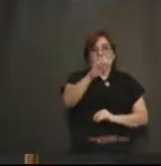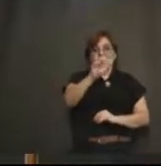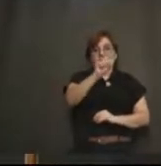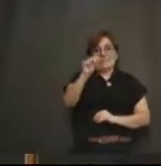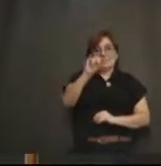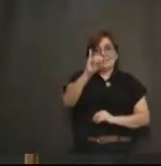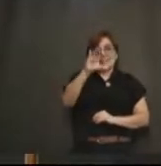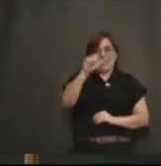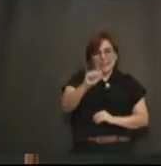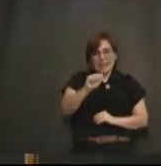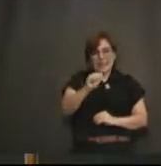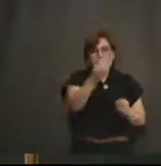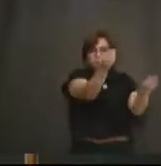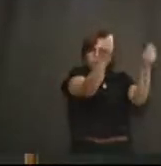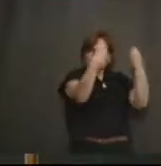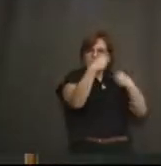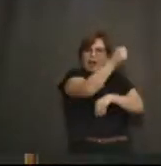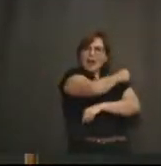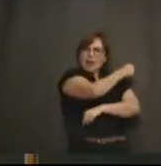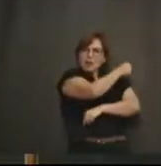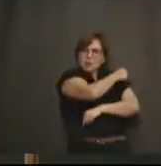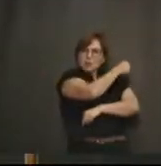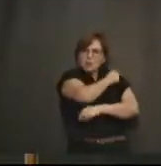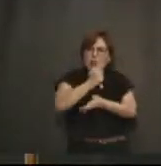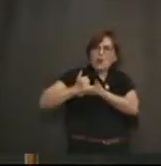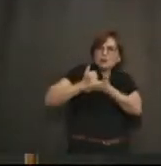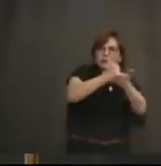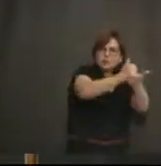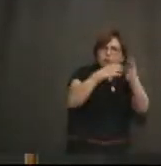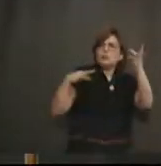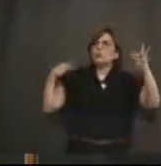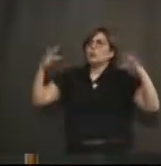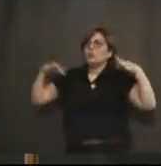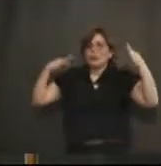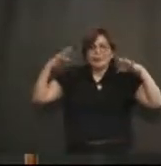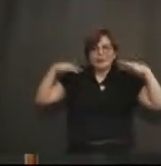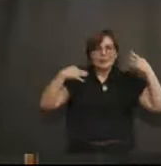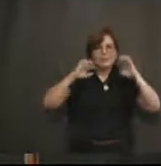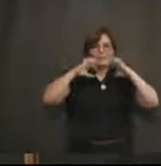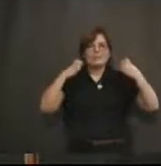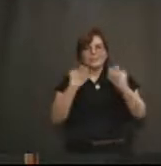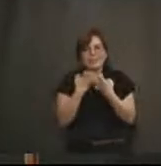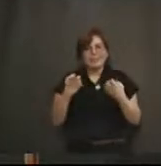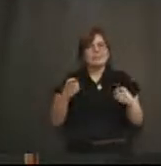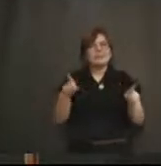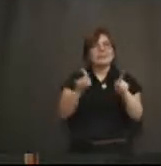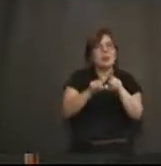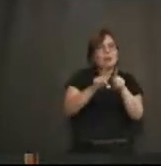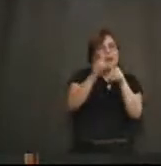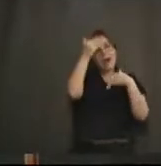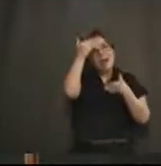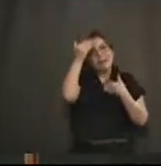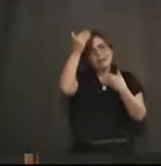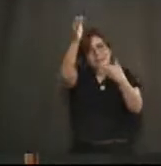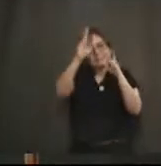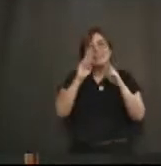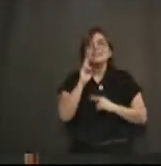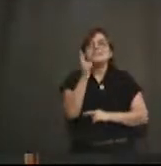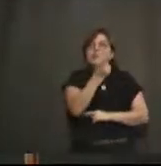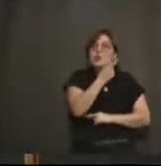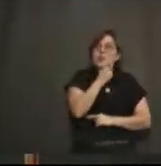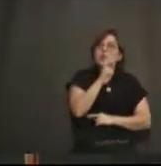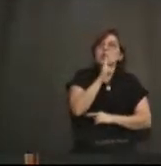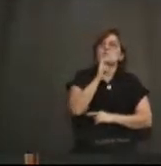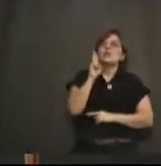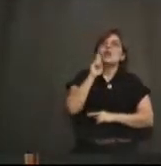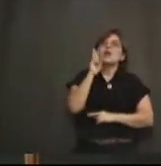cedeu estudantes que estão nos auxiliando na parte turística do evento. Gostaria de agradecer ao restaurante universitário da UFPA, na pessoa